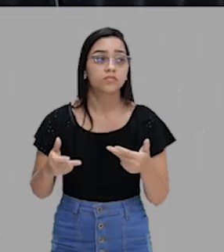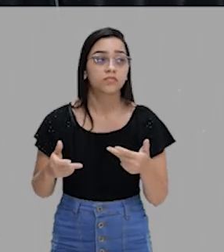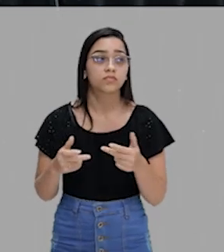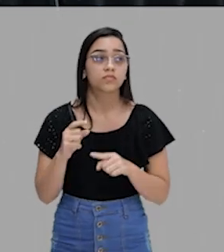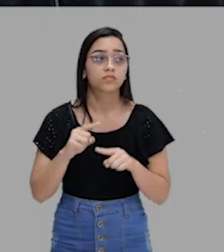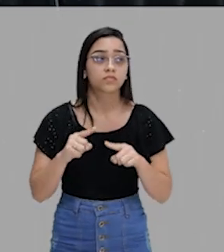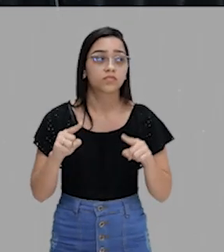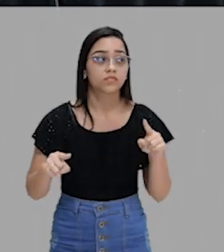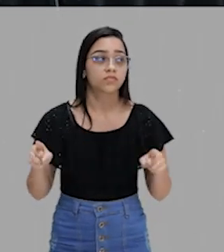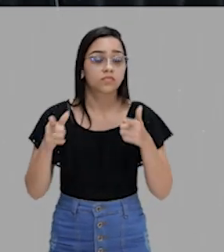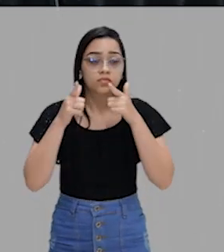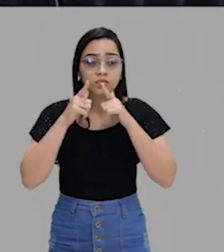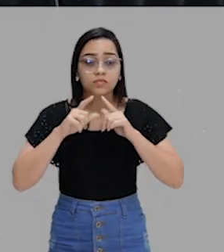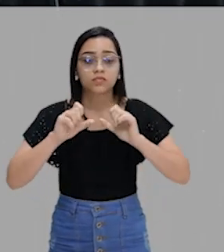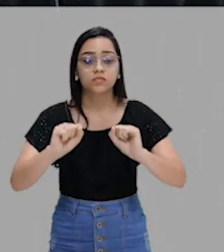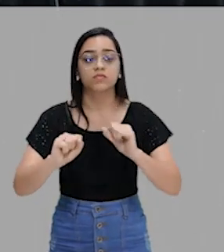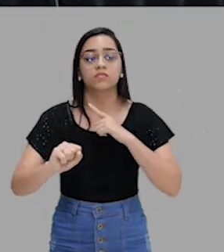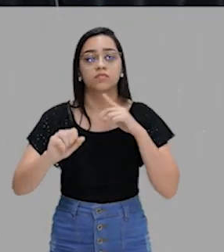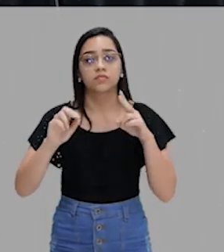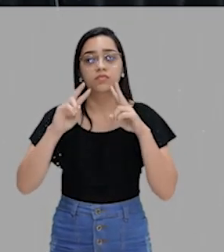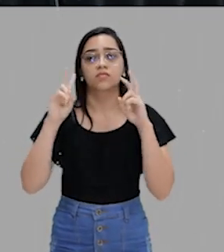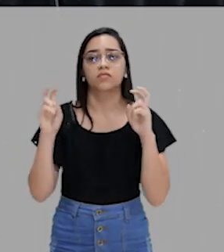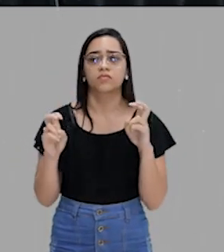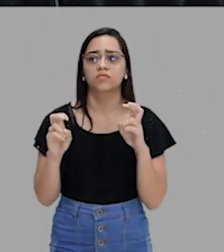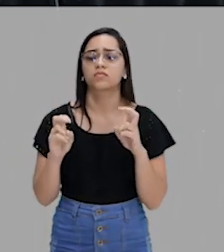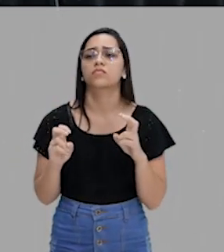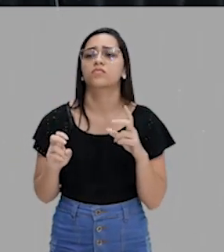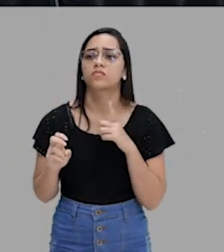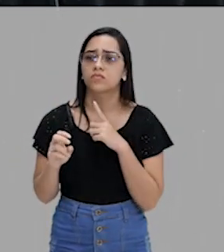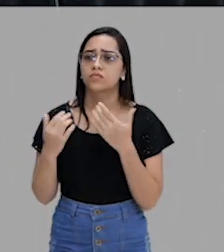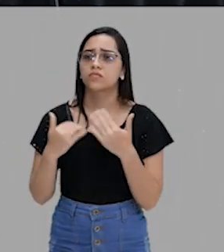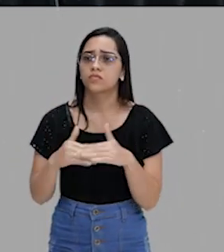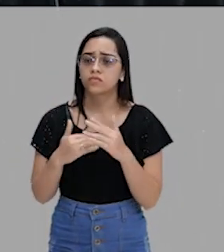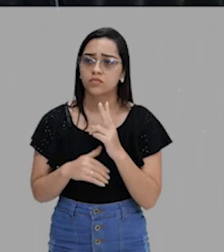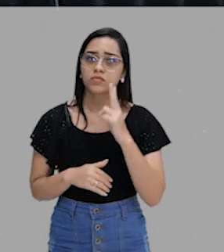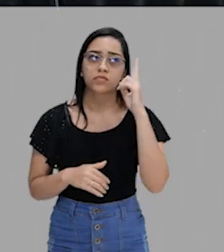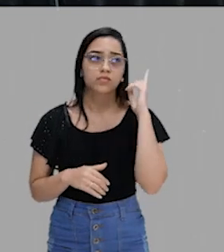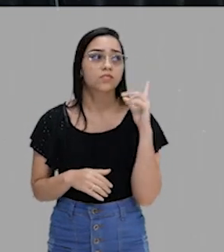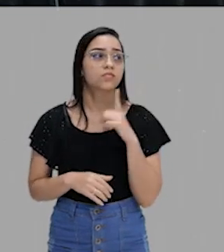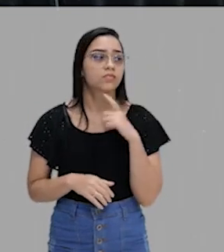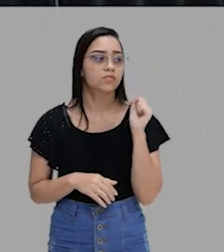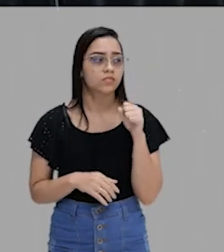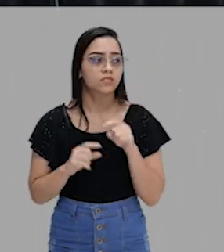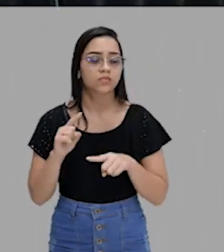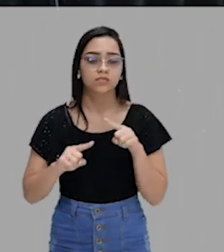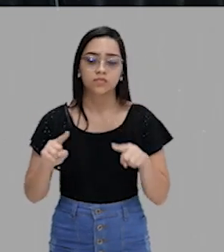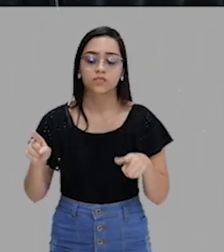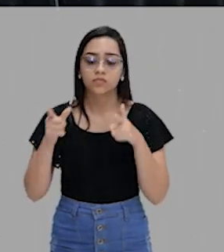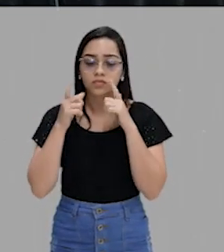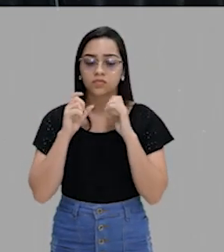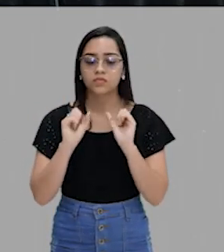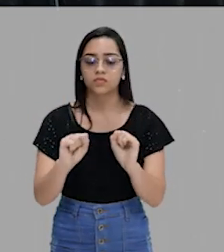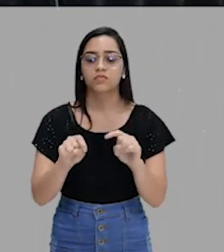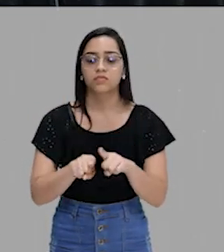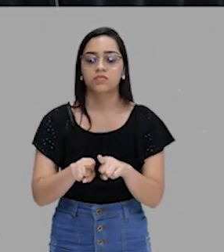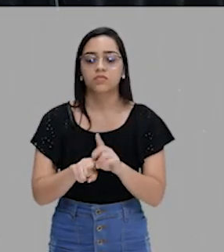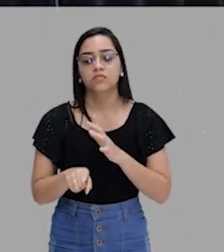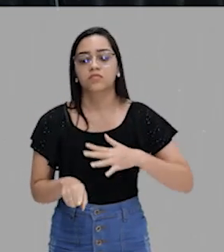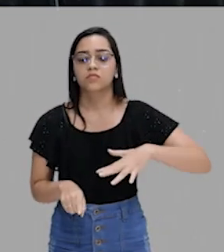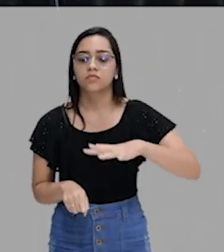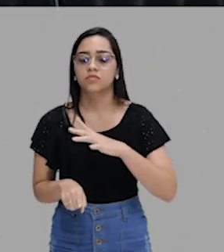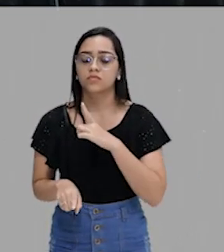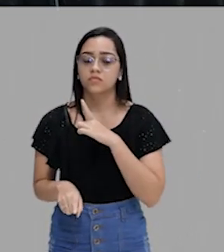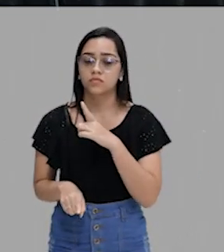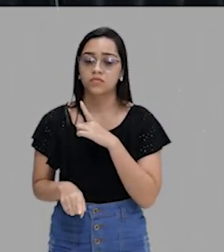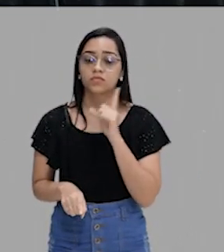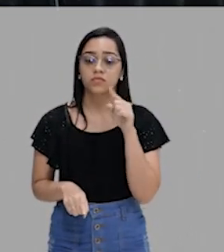variedades linguísticas, aí a gente tem um assunto, né? Gente, toda prova de vestibular fala de variedade linguística. Regionais e de